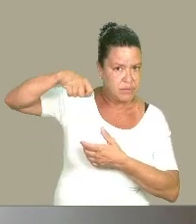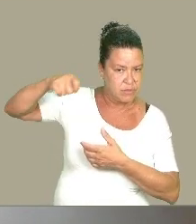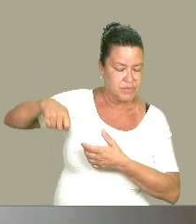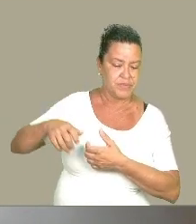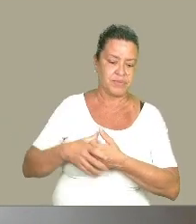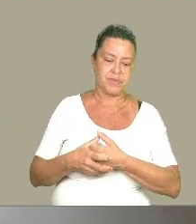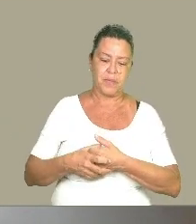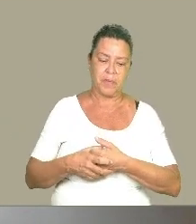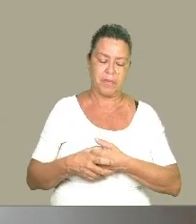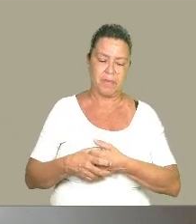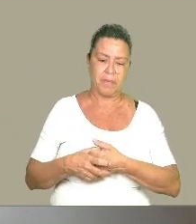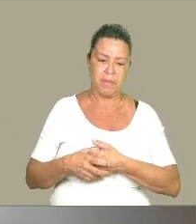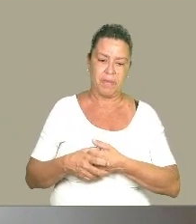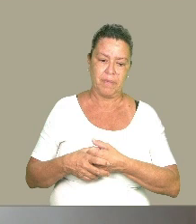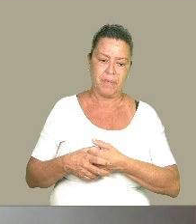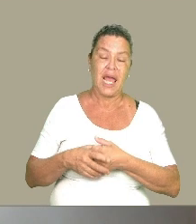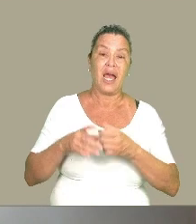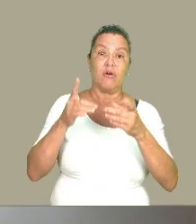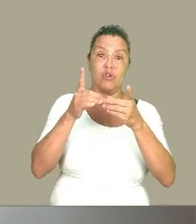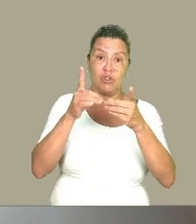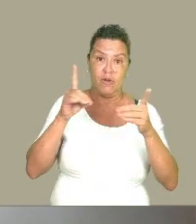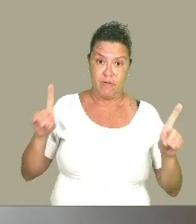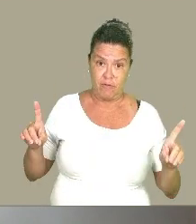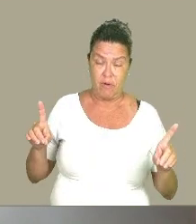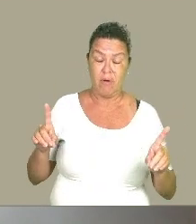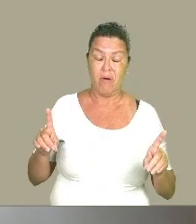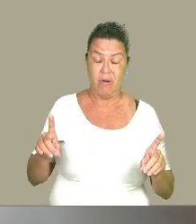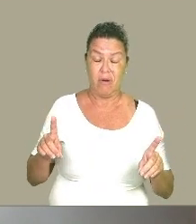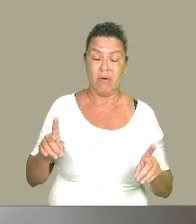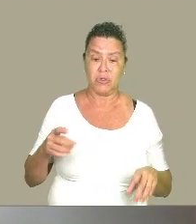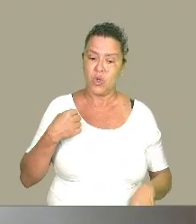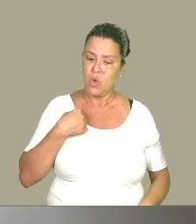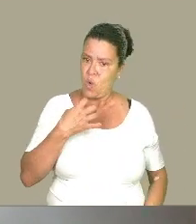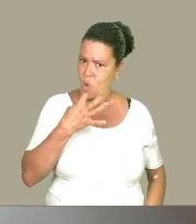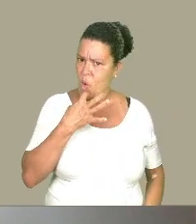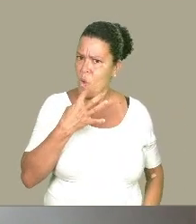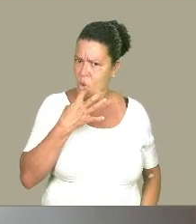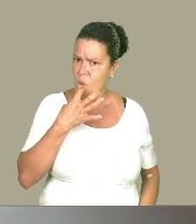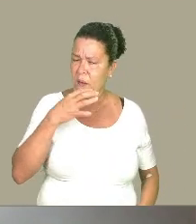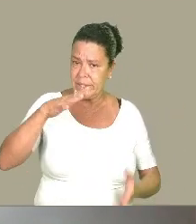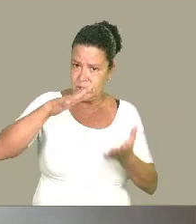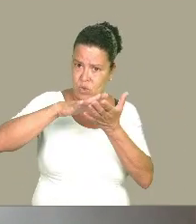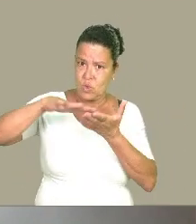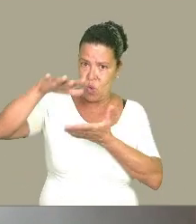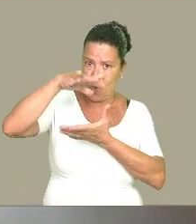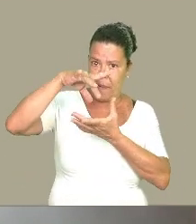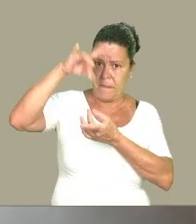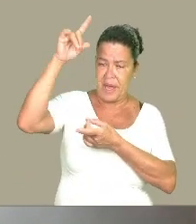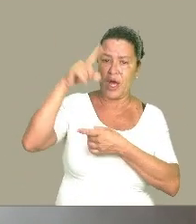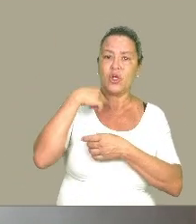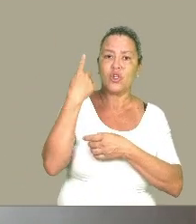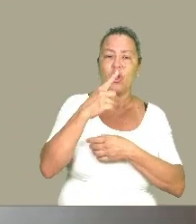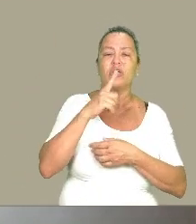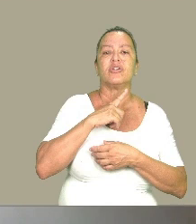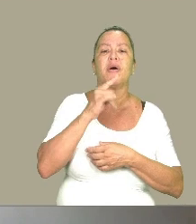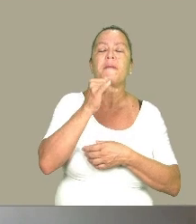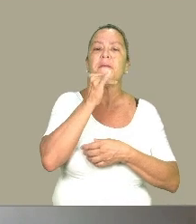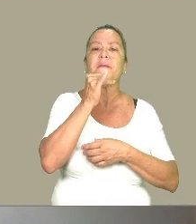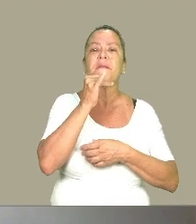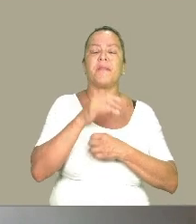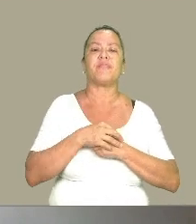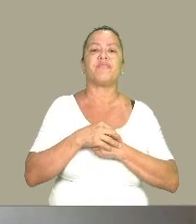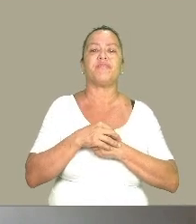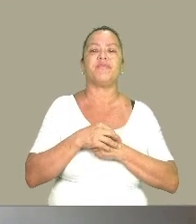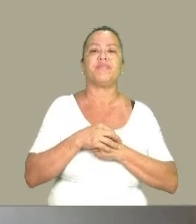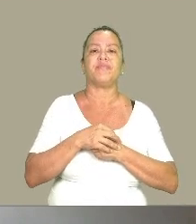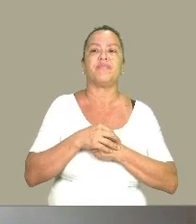Quanto ao divórcio, segundo os nossos conhecimentos no plano espiritual, somos de parecer não